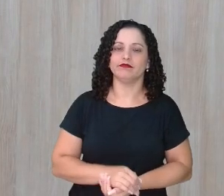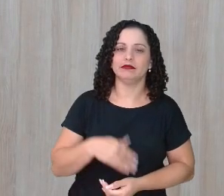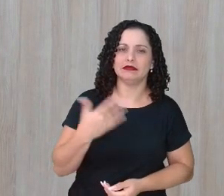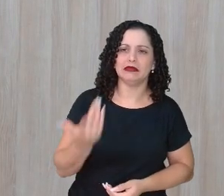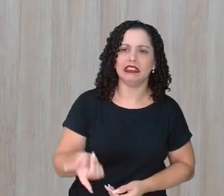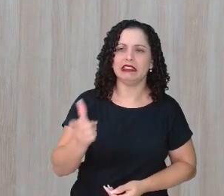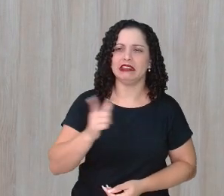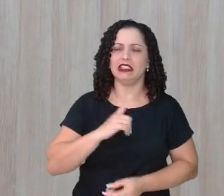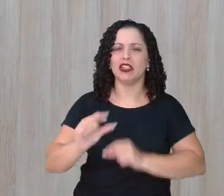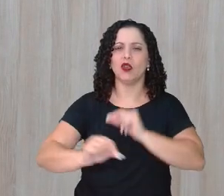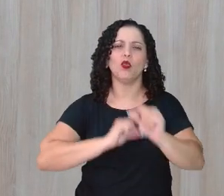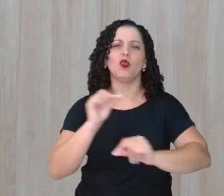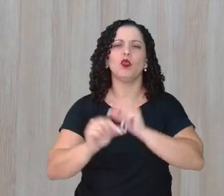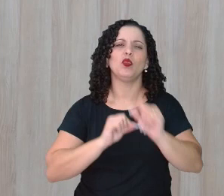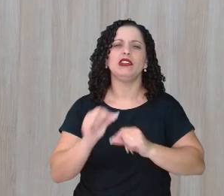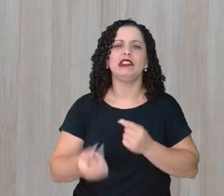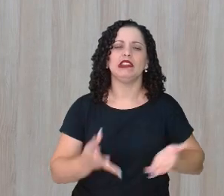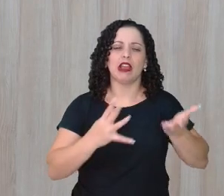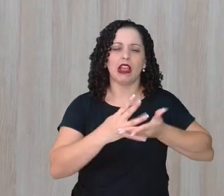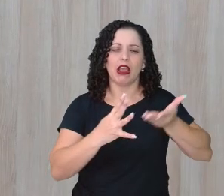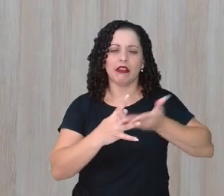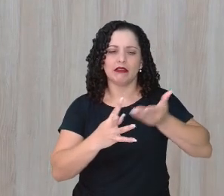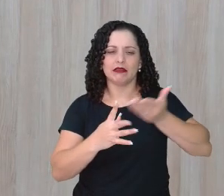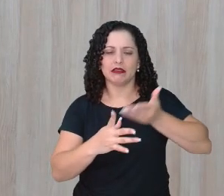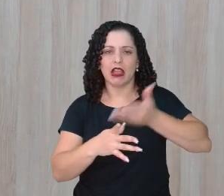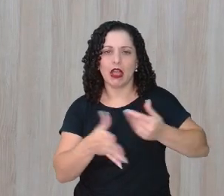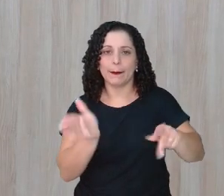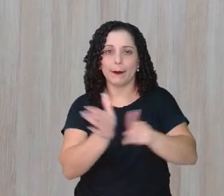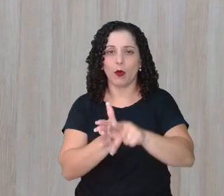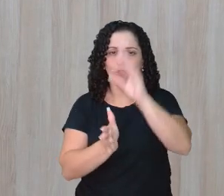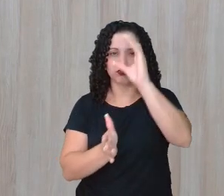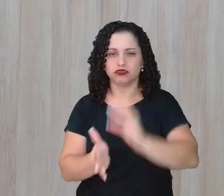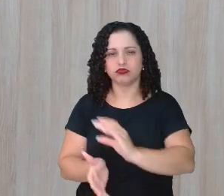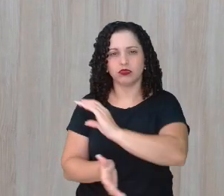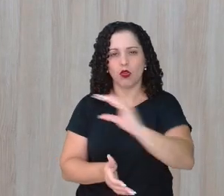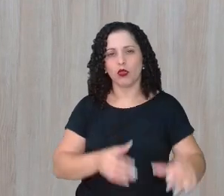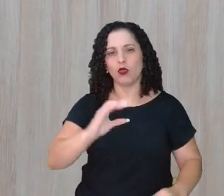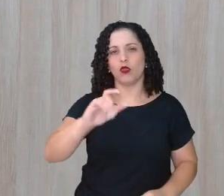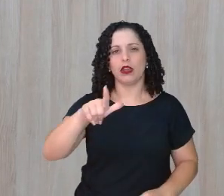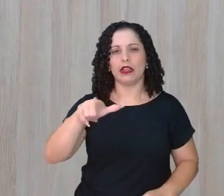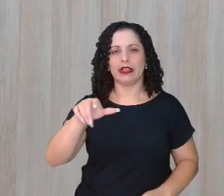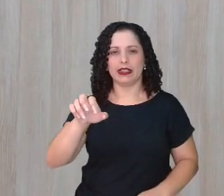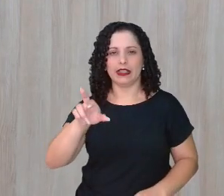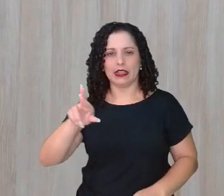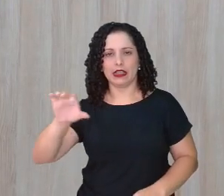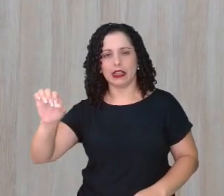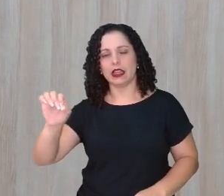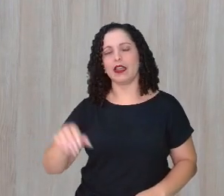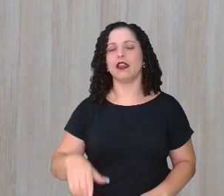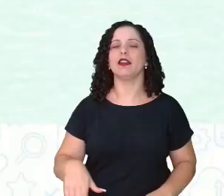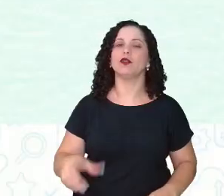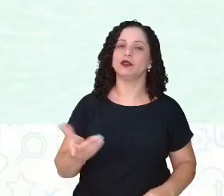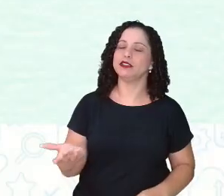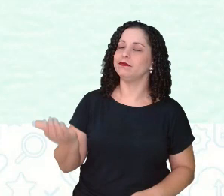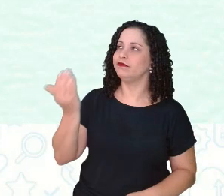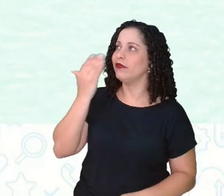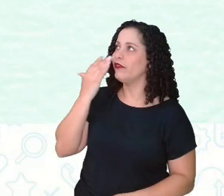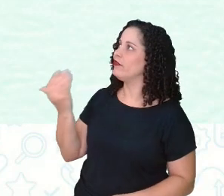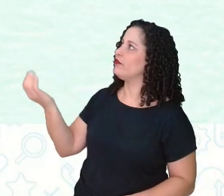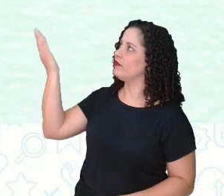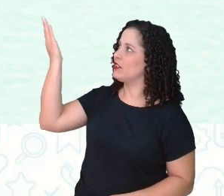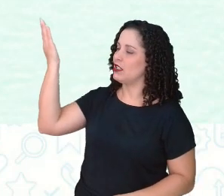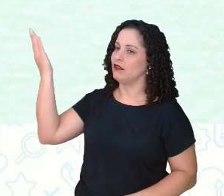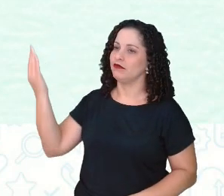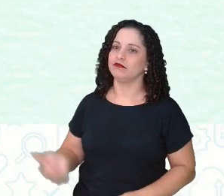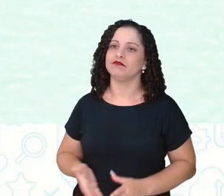clero, né? O calendário gregoriano, tudo mais. E vejam, não sei se dá para observar aí na tela, mas esse calendário